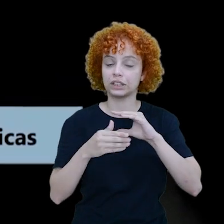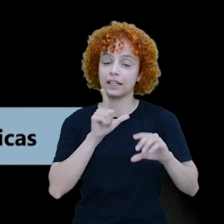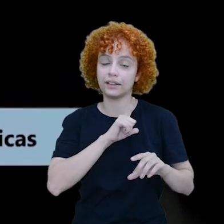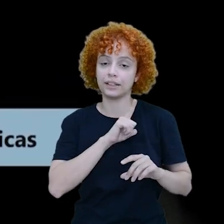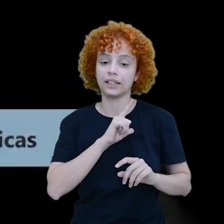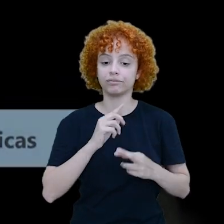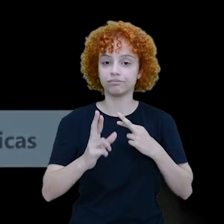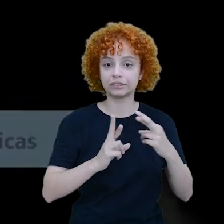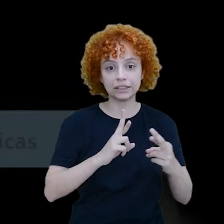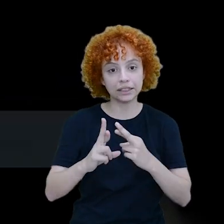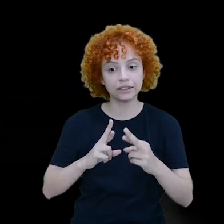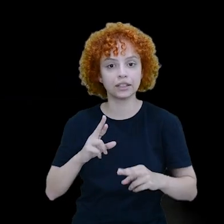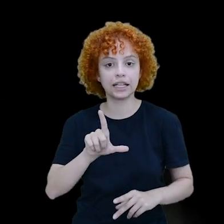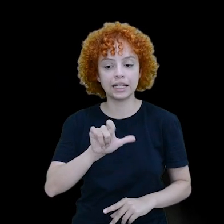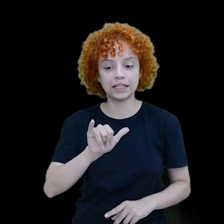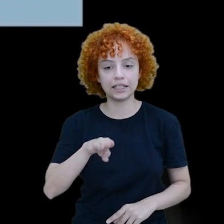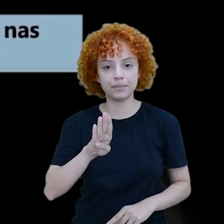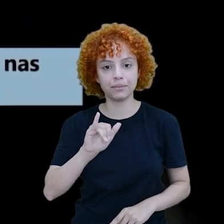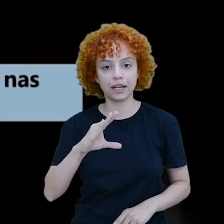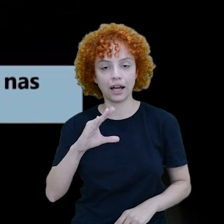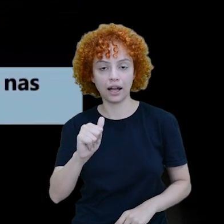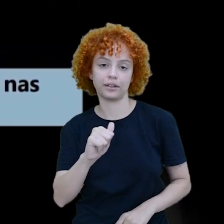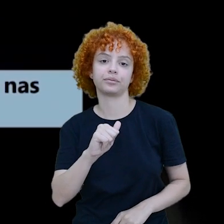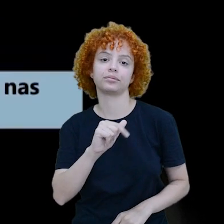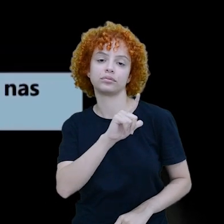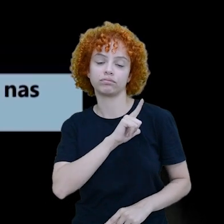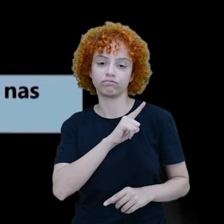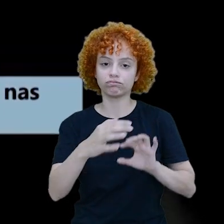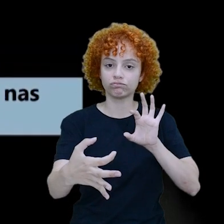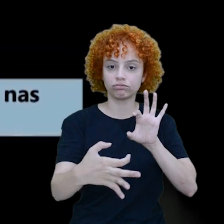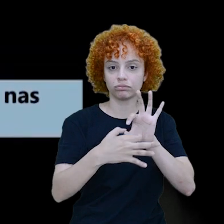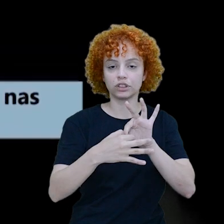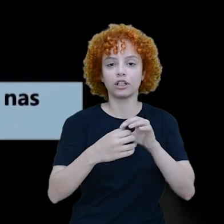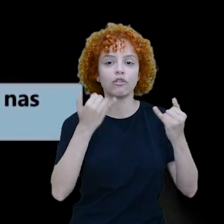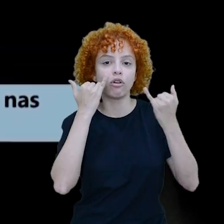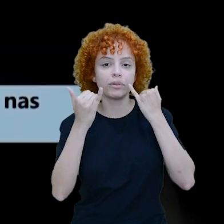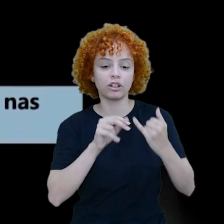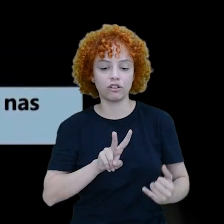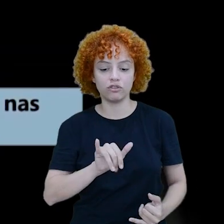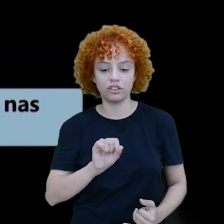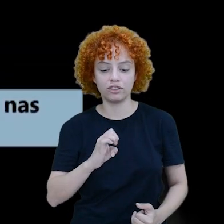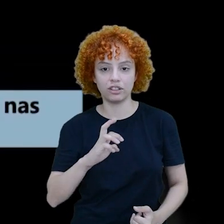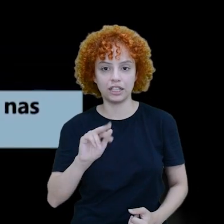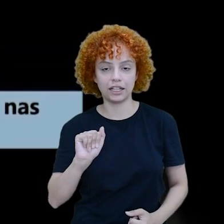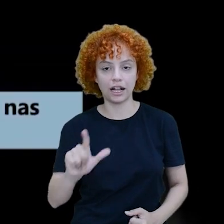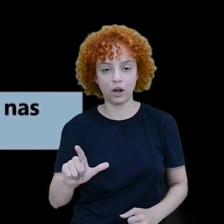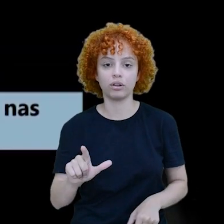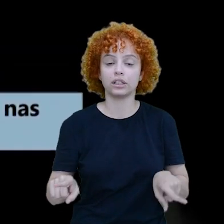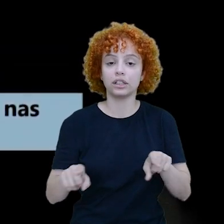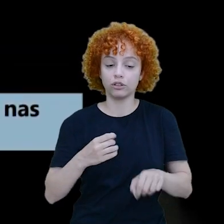conexões recíprocas com as regiões límbicas e parece integrar as informações viscerais e autonômicas